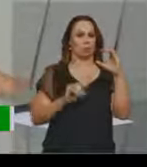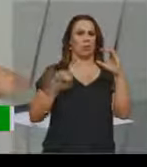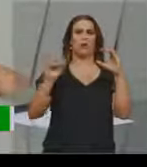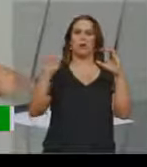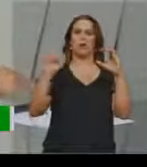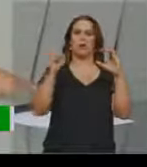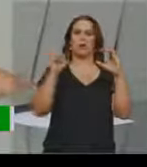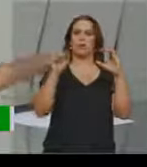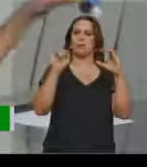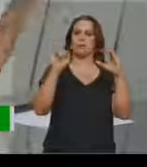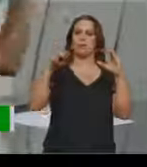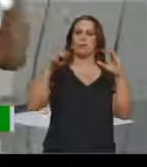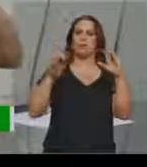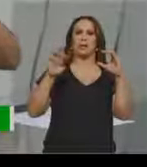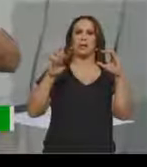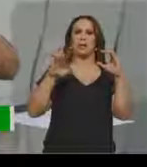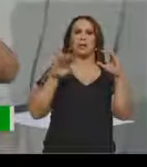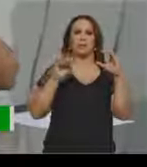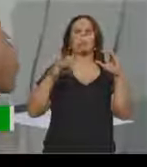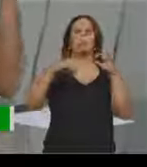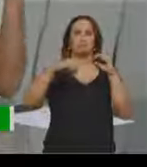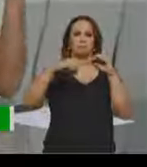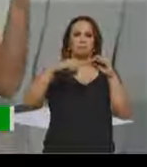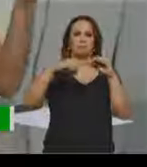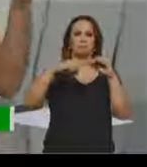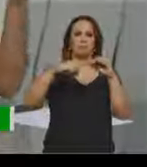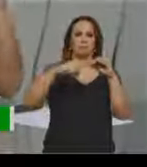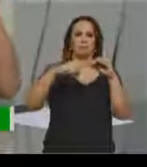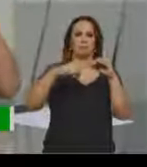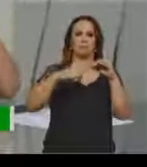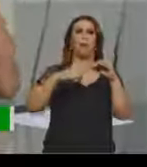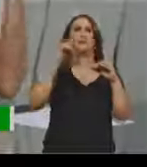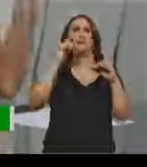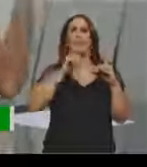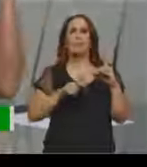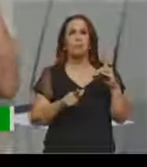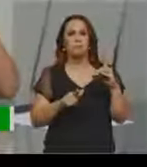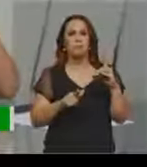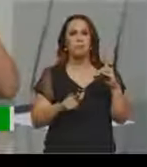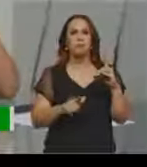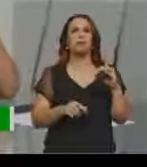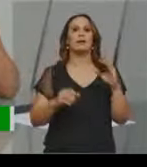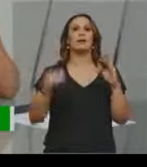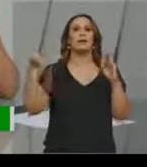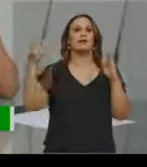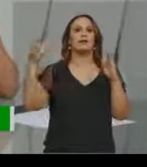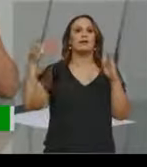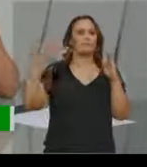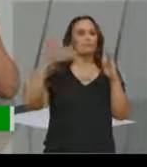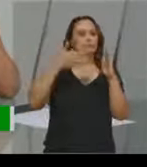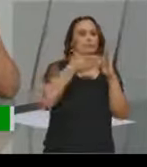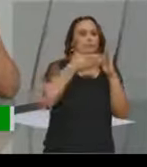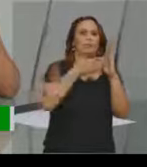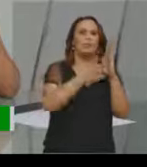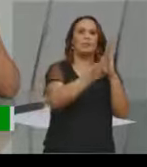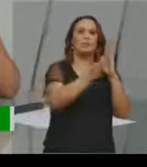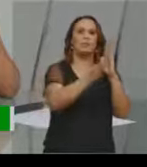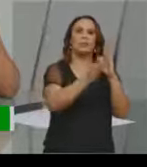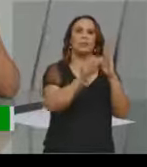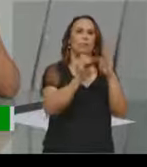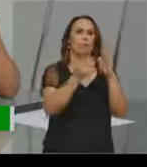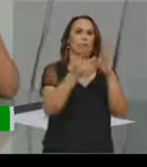ó, para vocês verem. Então, para que haja uma interação ou para a direita ou para a esquerda, eu tenho que ter na molécula, no mínimo,